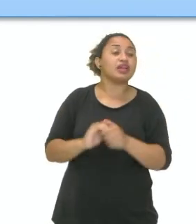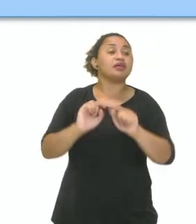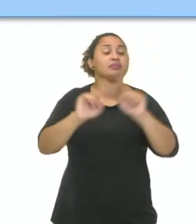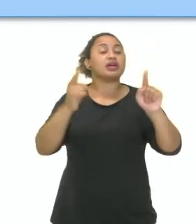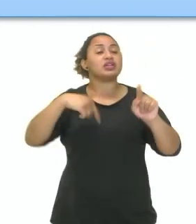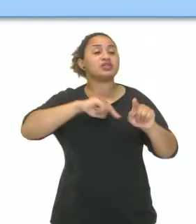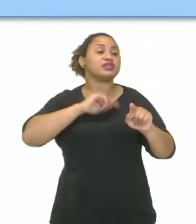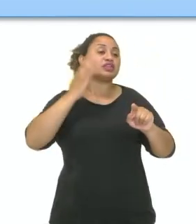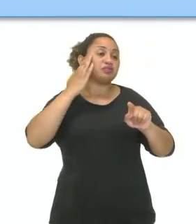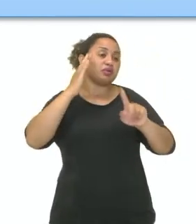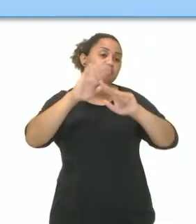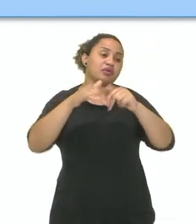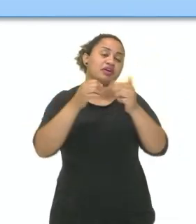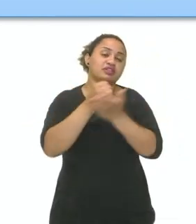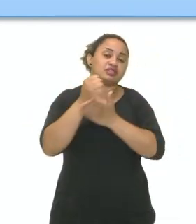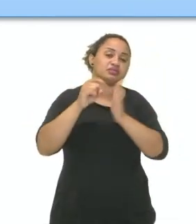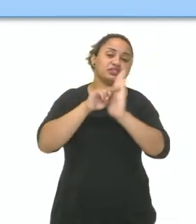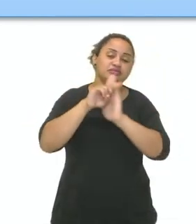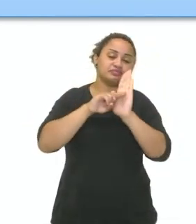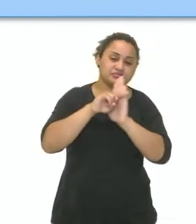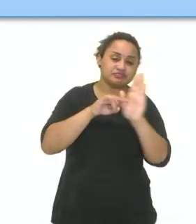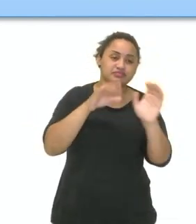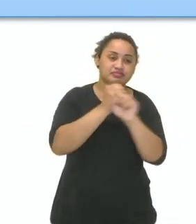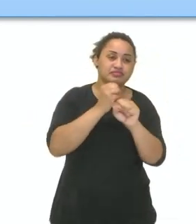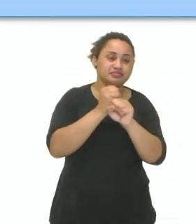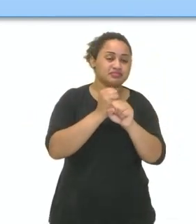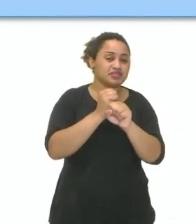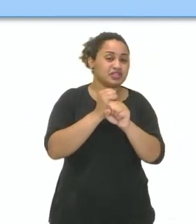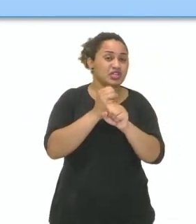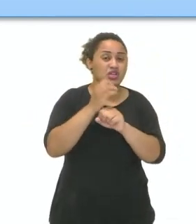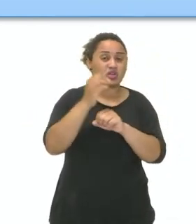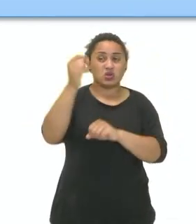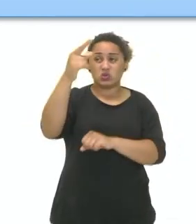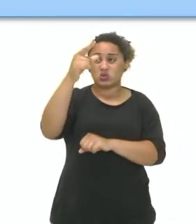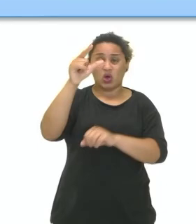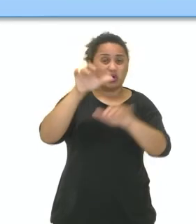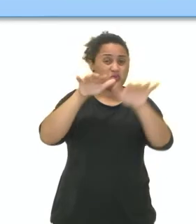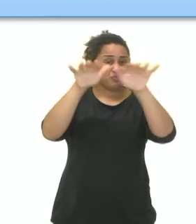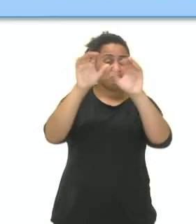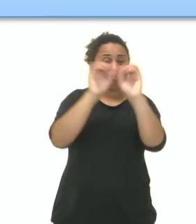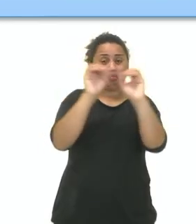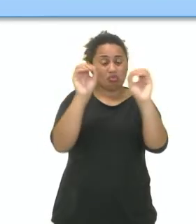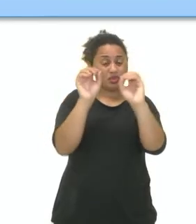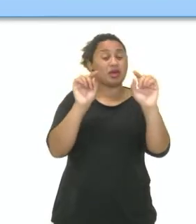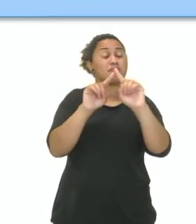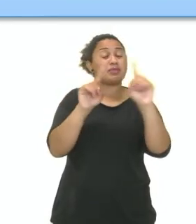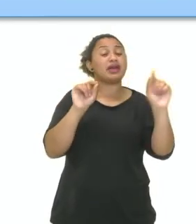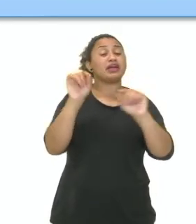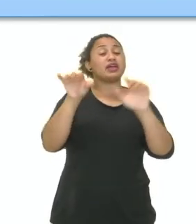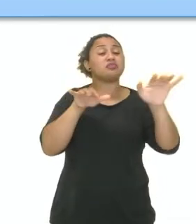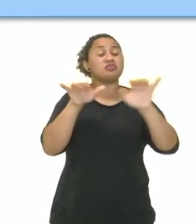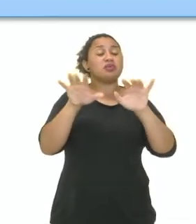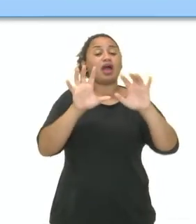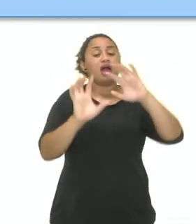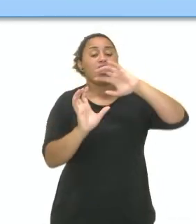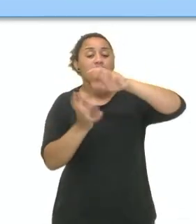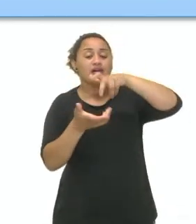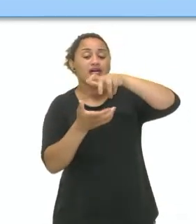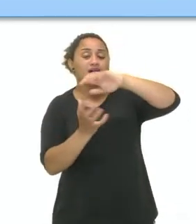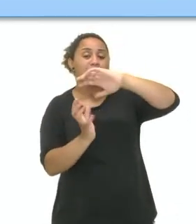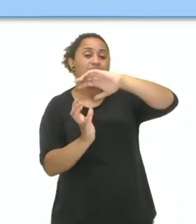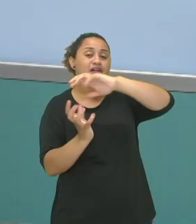da pesquisa e de cálculos que o Sol não se move. Quem se move é a Terra que gira em torno do Sol,